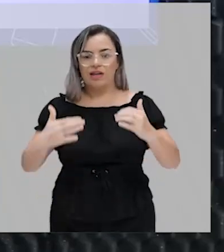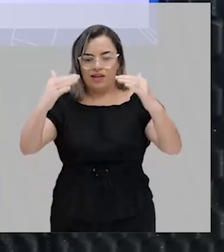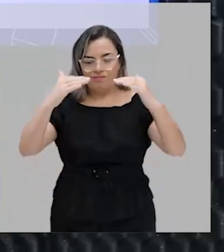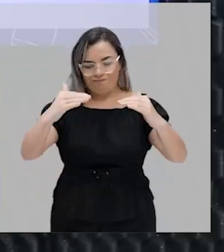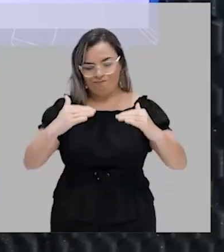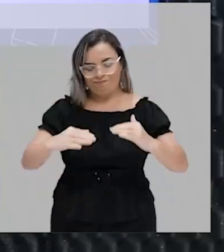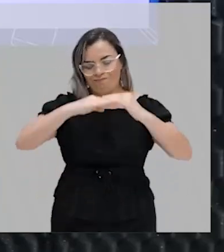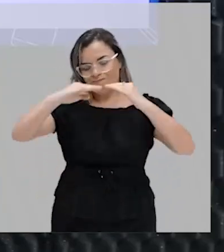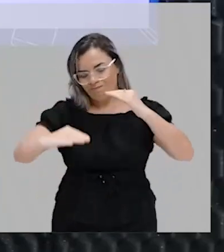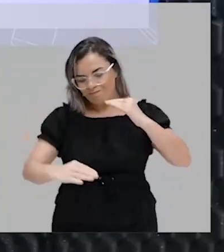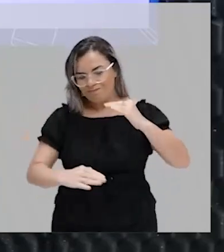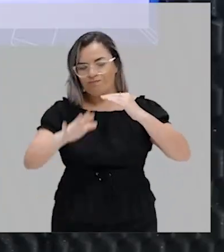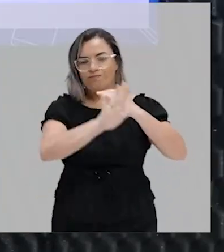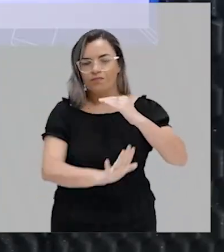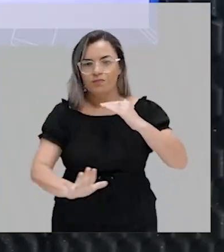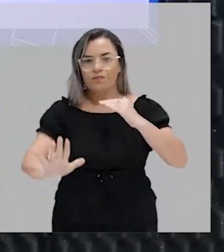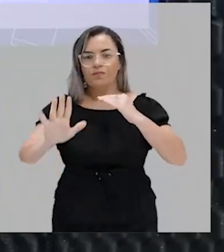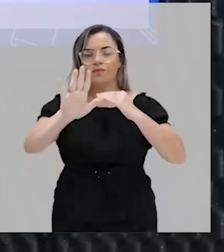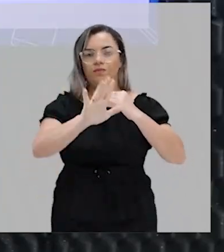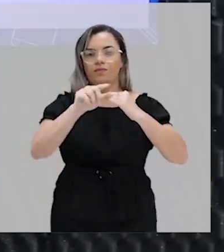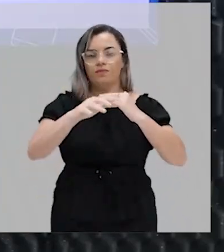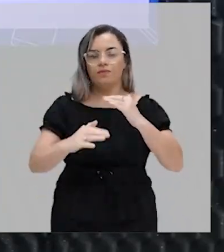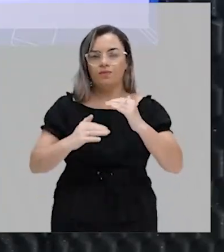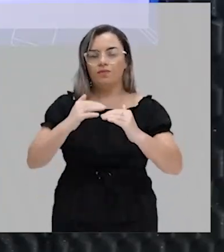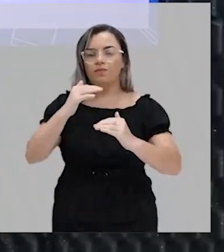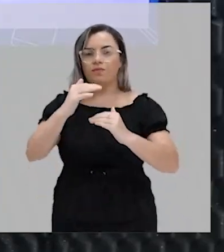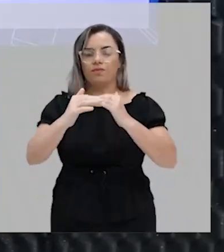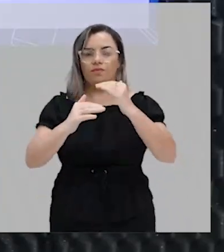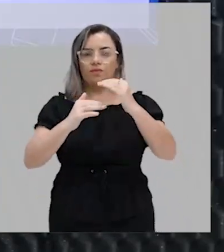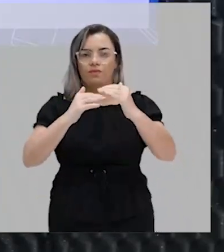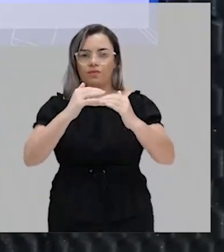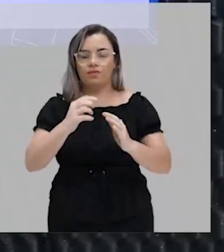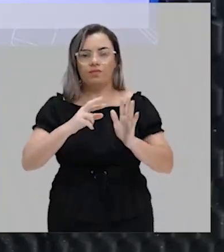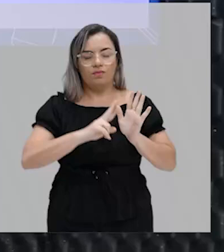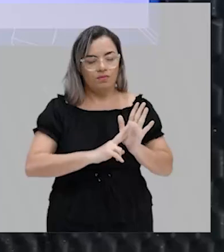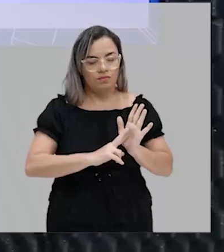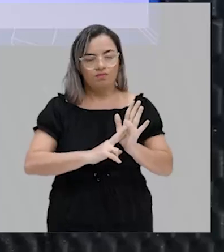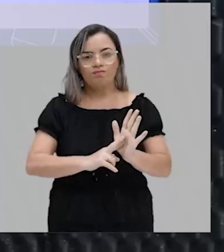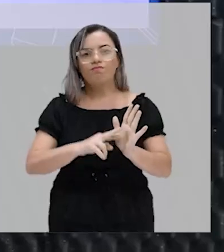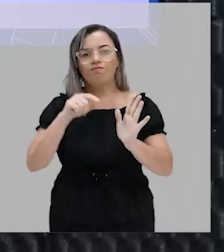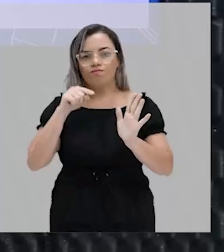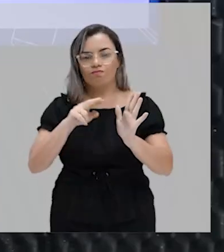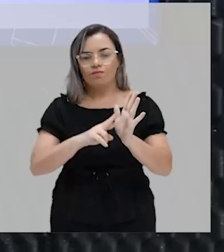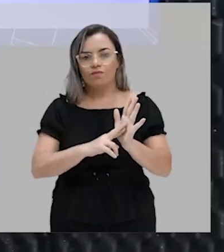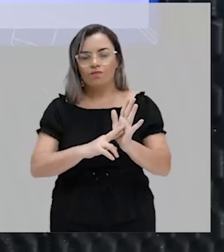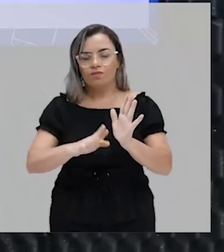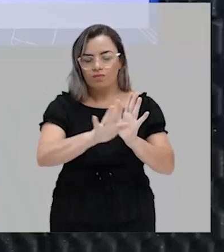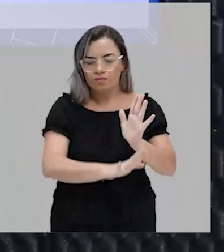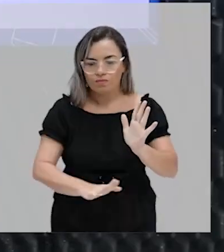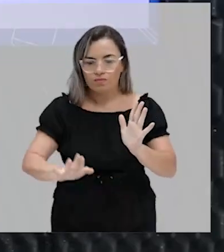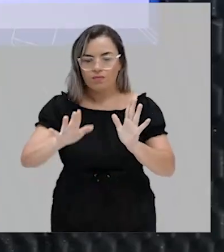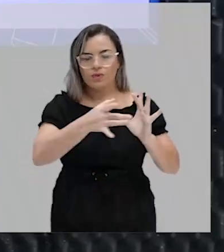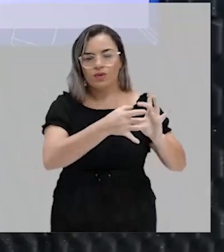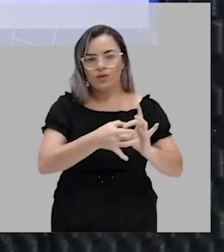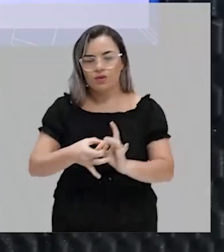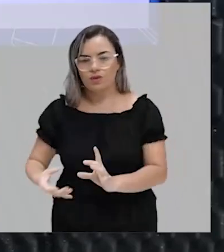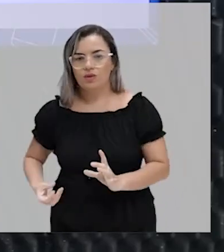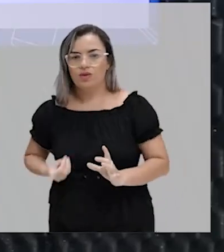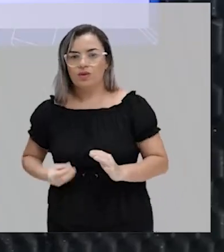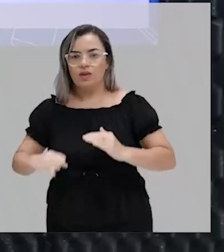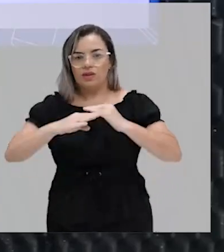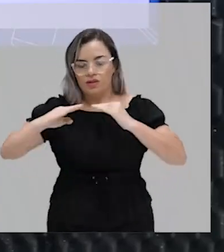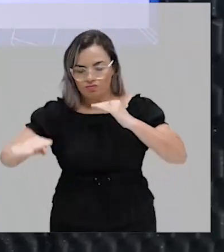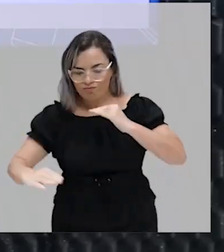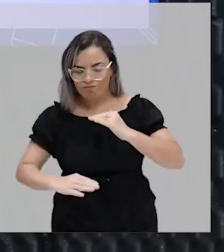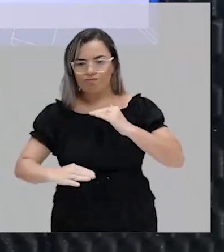que os espaços que estão sendo construídos vão representar claramente essa realidade e estas